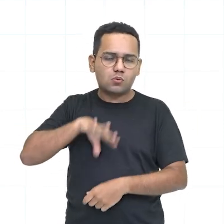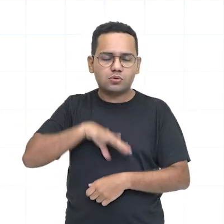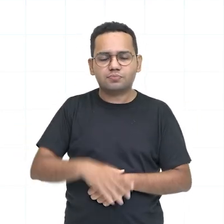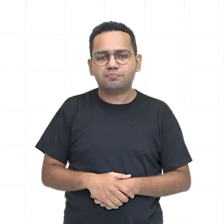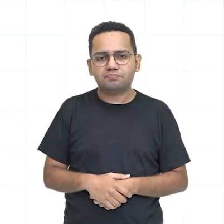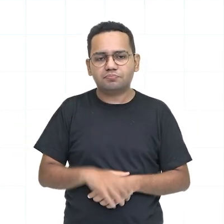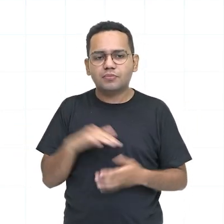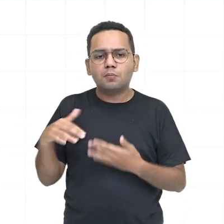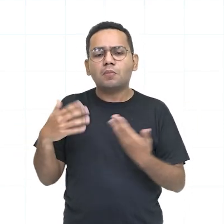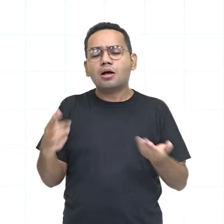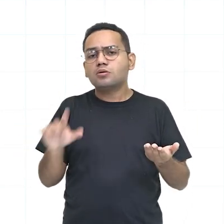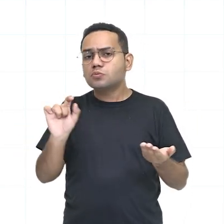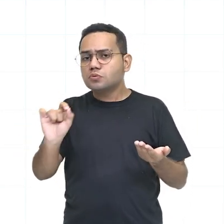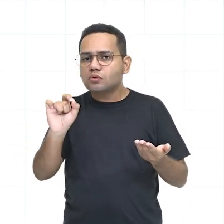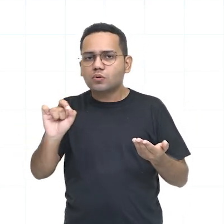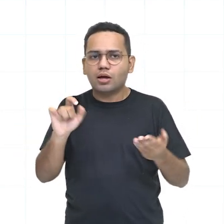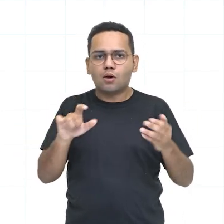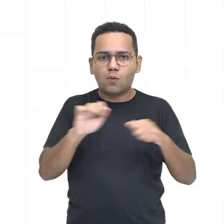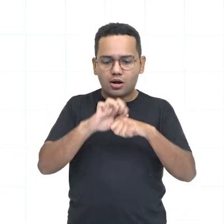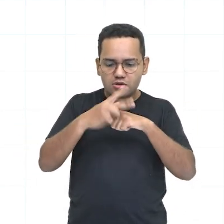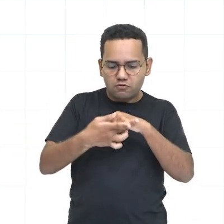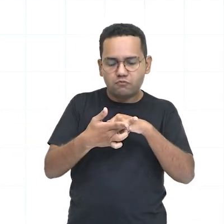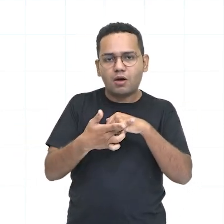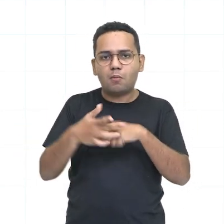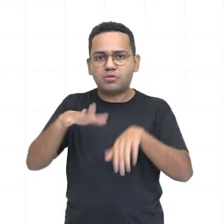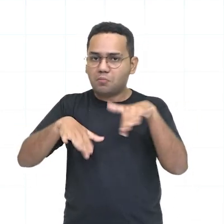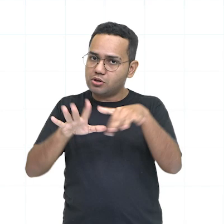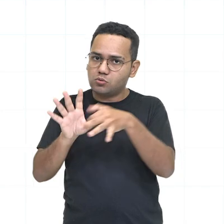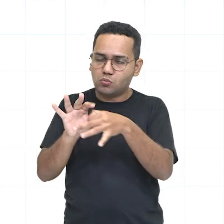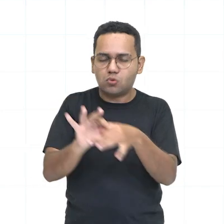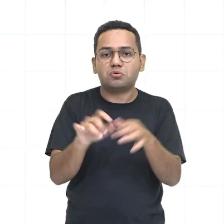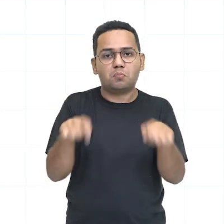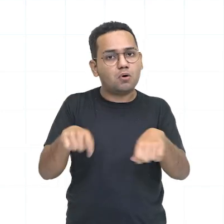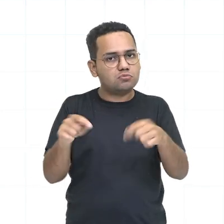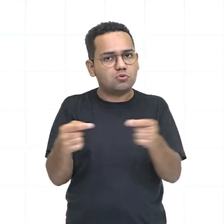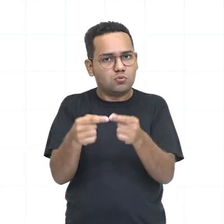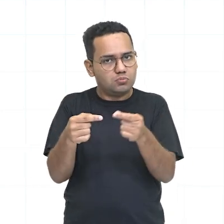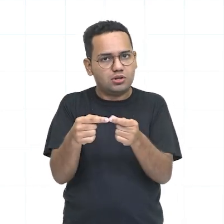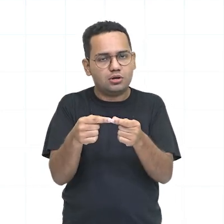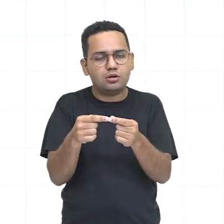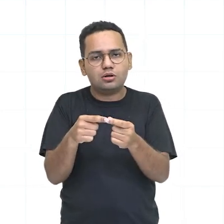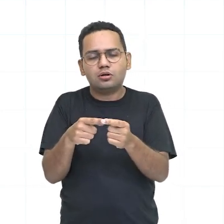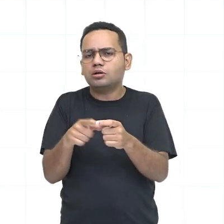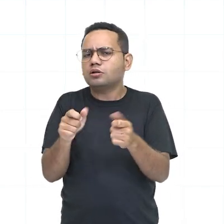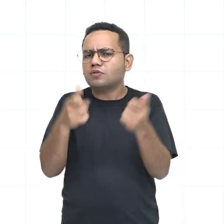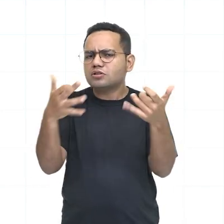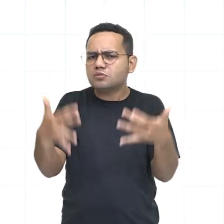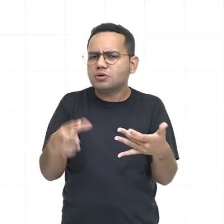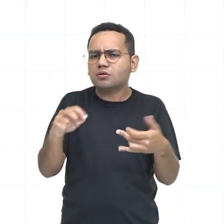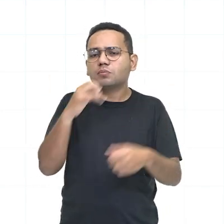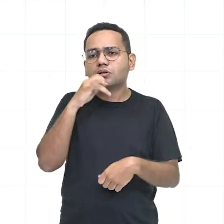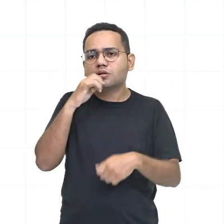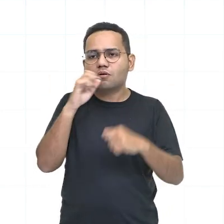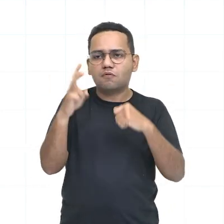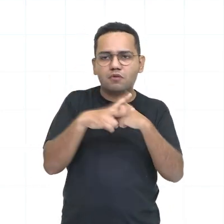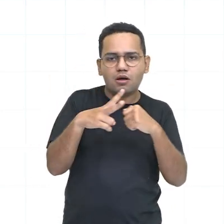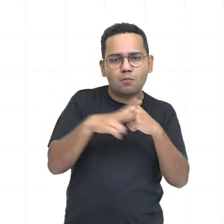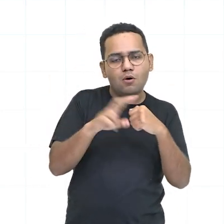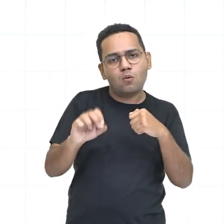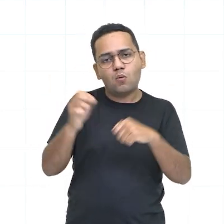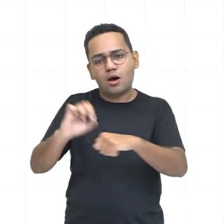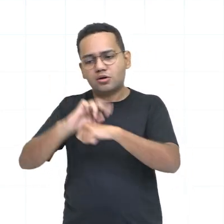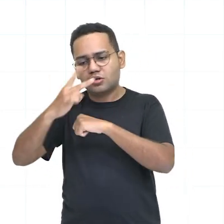daquele contexto. Como falei, ele vai então descrever verbos, adjetivos e até mesmo